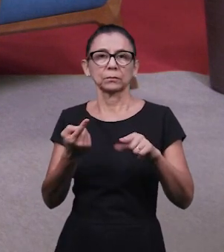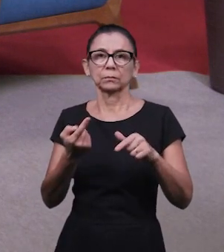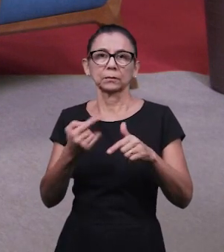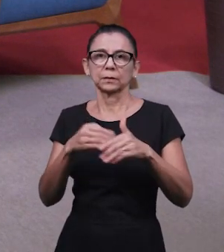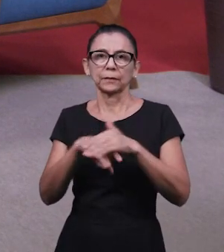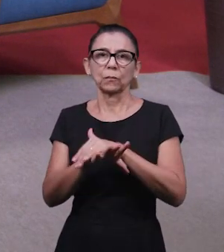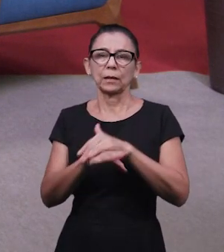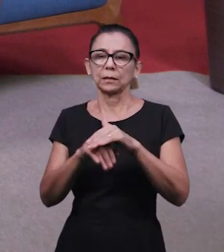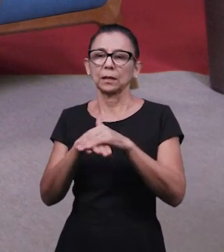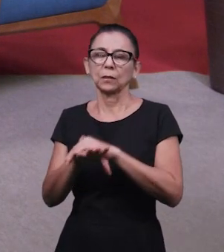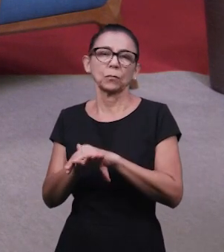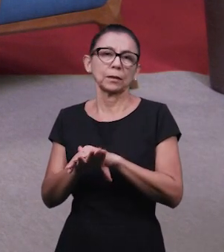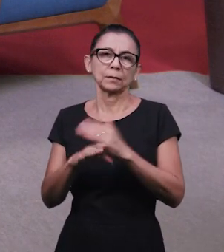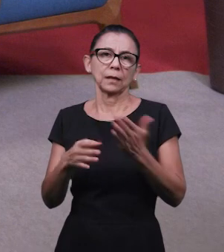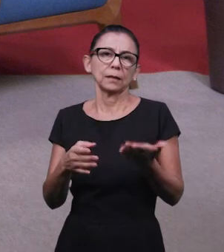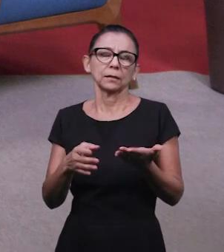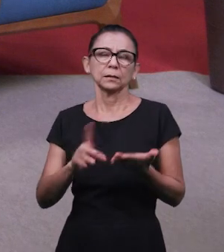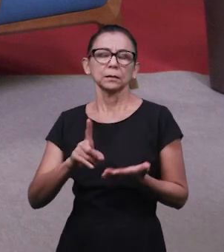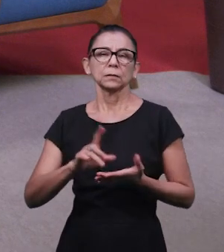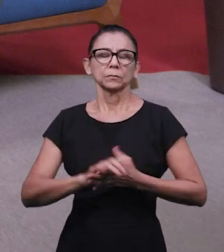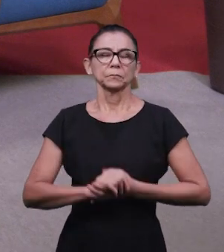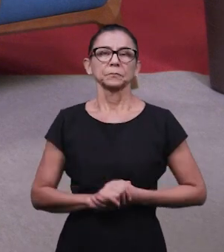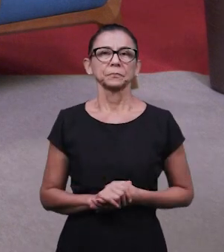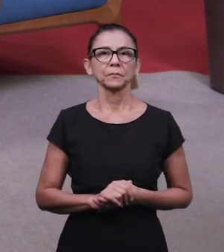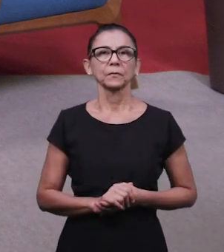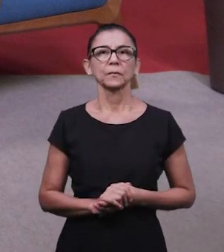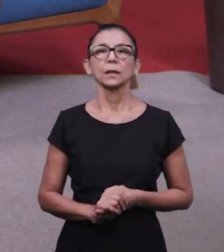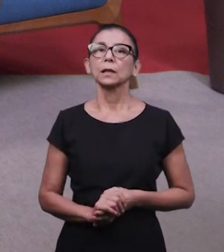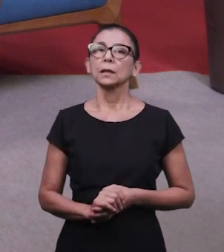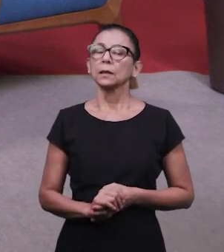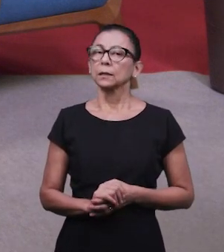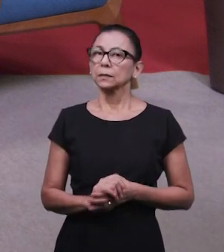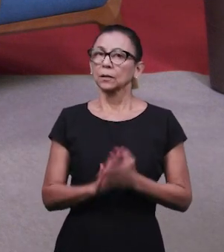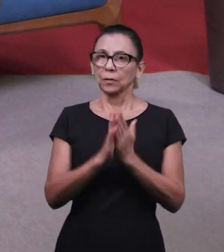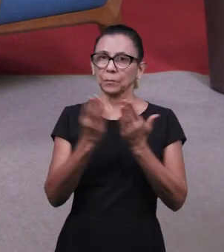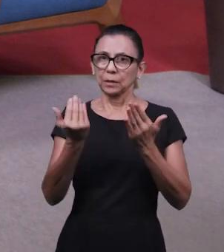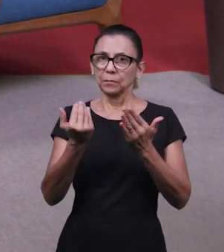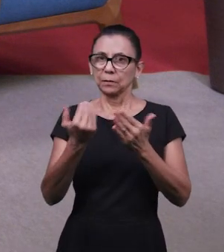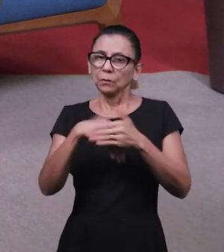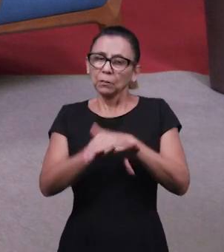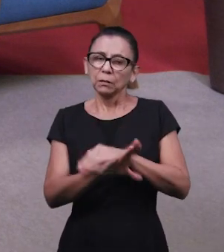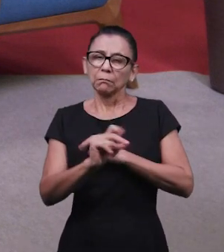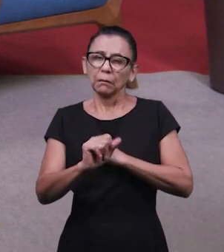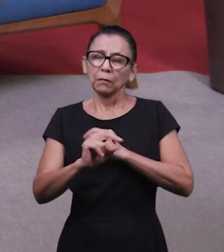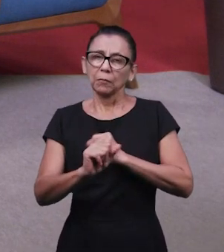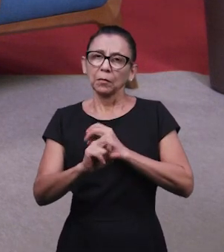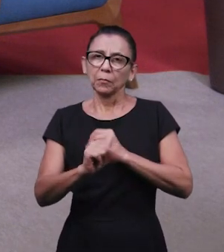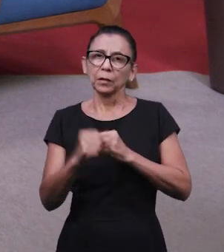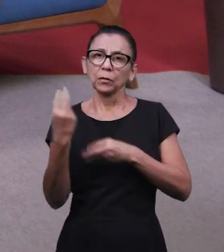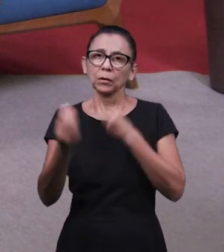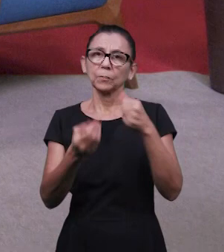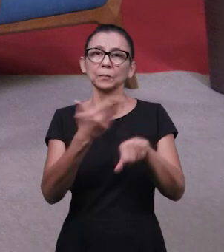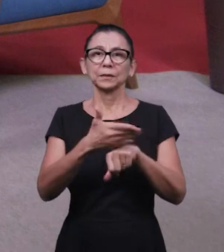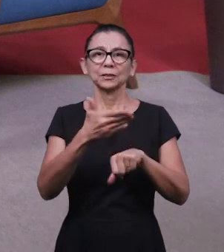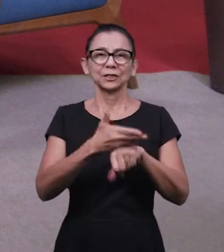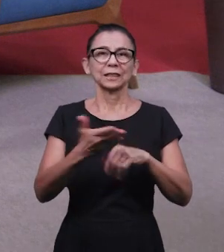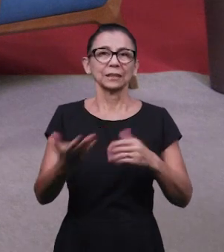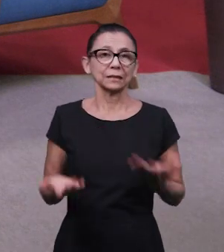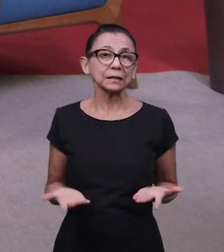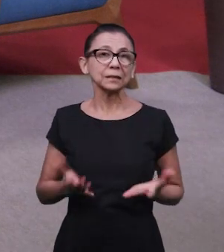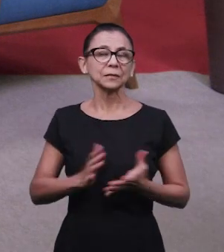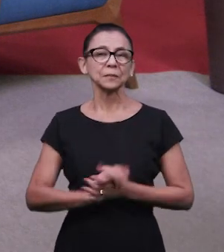né, é uma coisa que não traz... Ou guardadas em algum canto, numa gaveta, num armário, numa estante, como objeto de